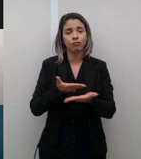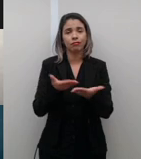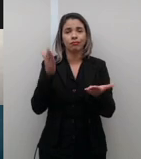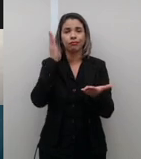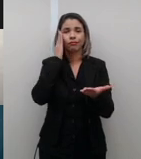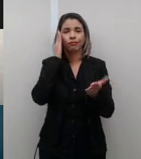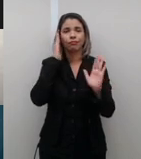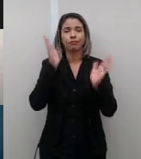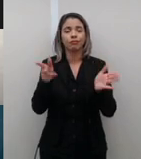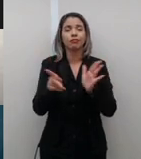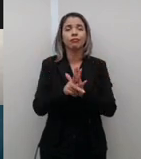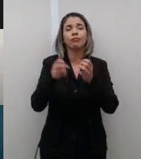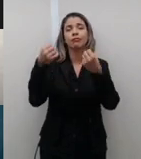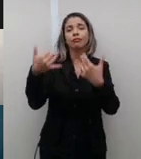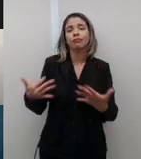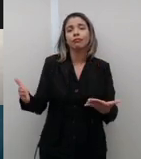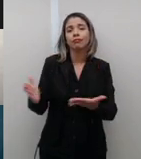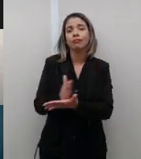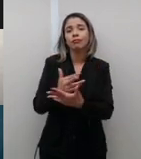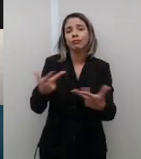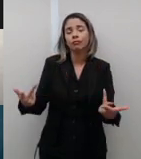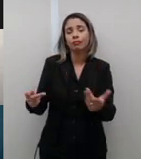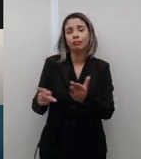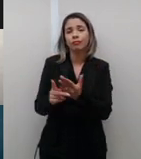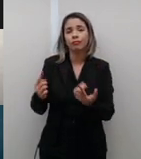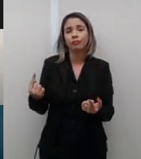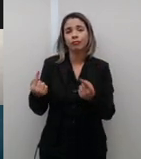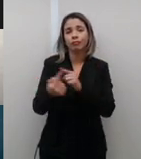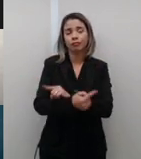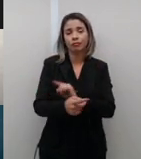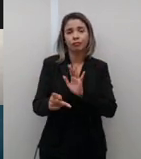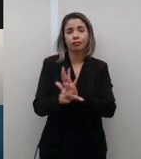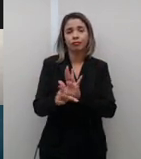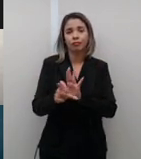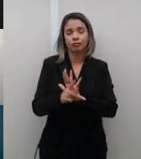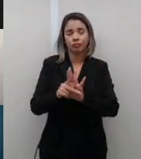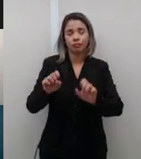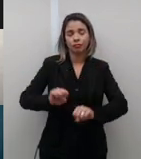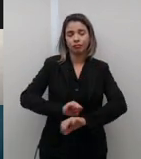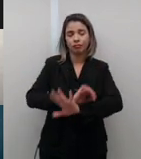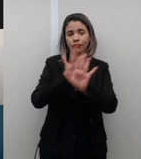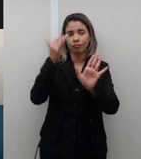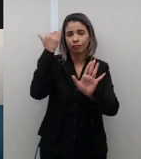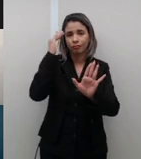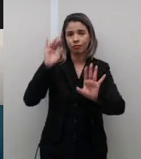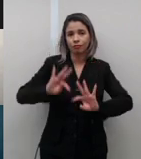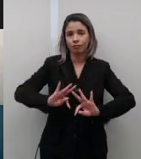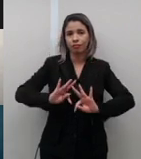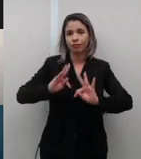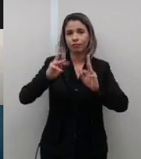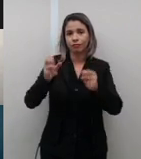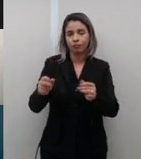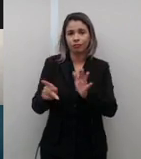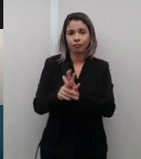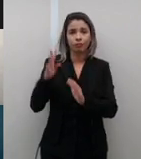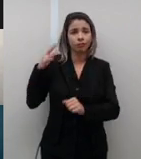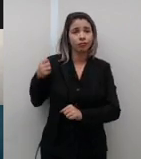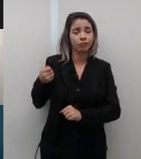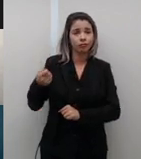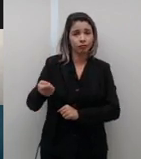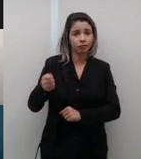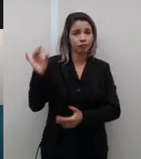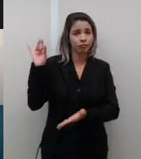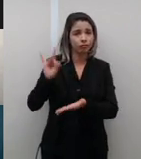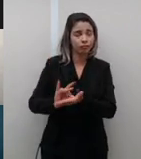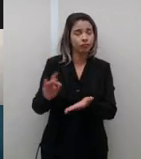esclarecer a obscuridade ou eliminar a contradição, para suprir a omissão de ponto ou questão sobre o qual devia se pronunciar o juiz de ofício ou a requerimento e para corrigir erro material. E aqui